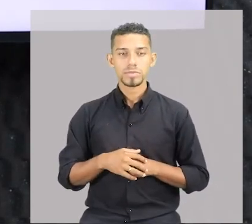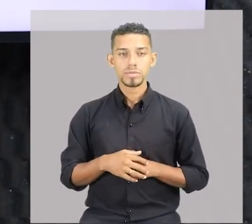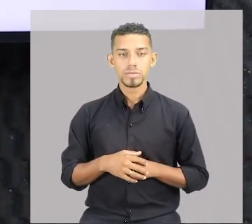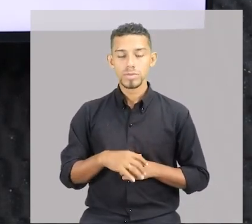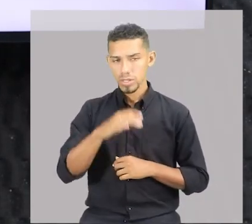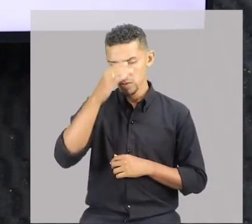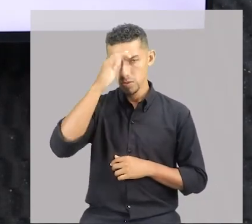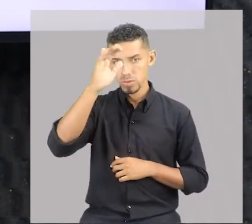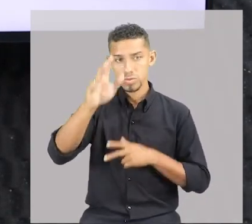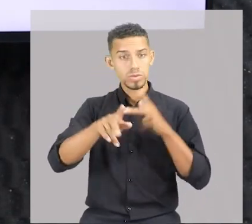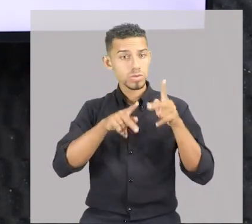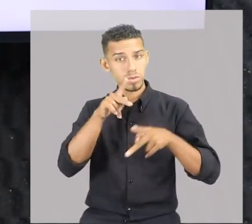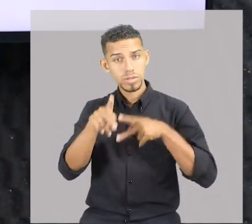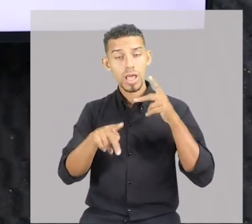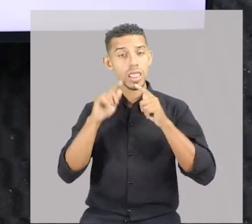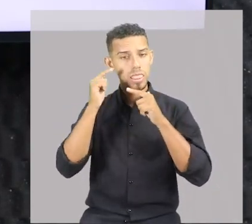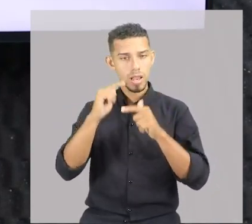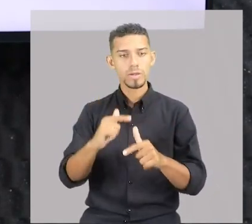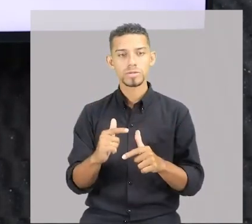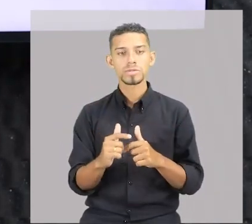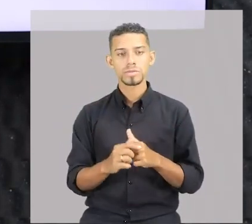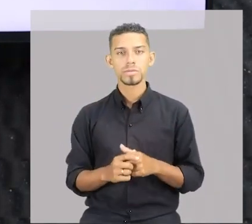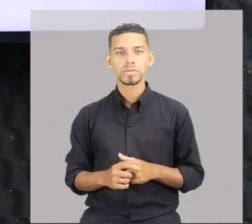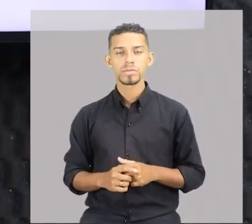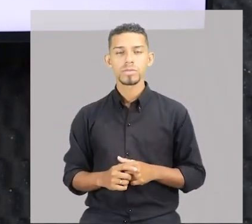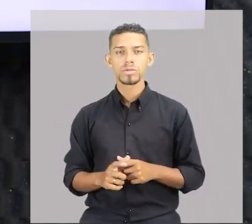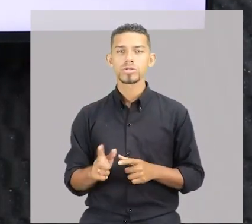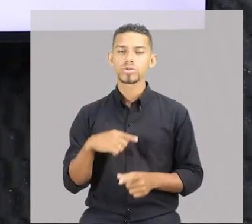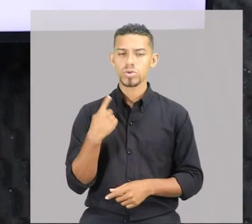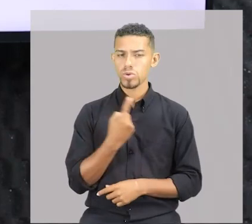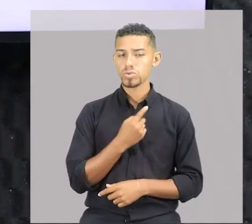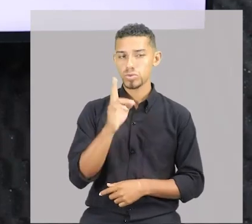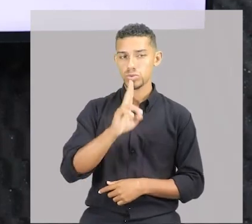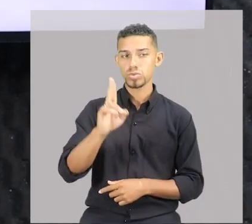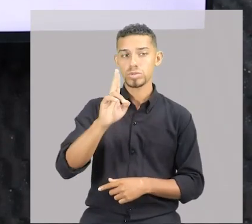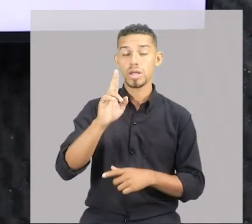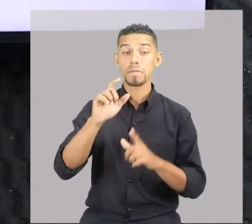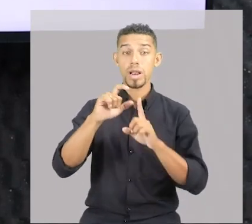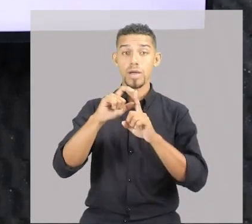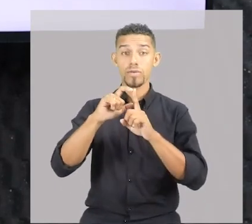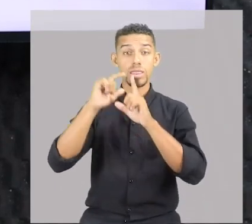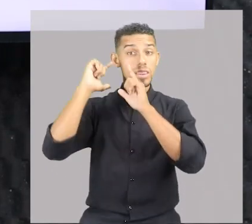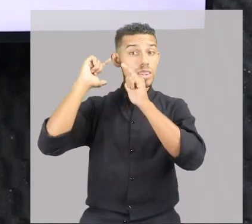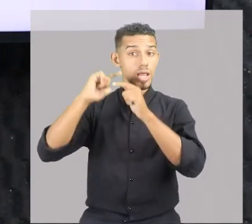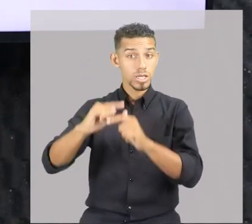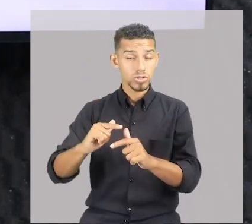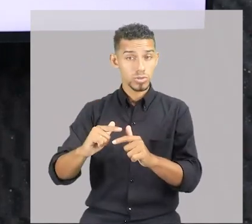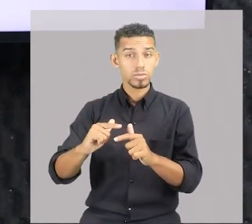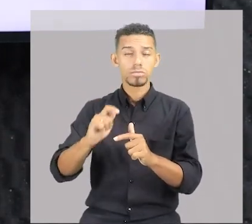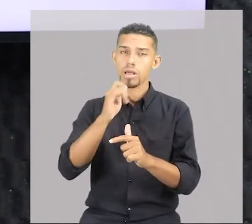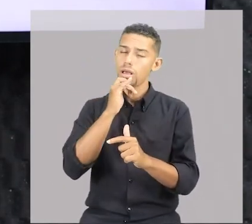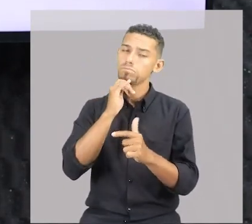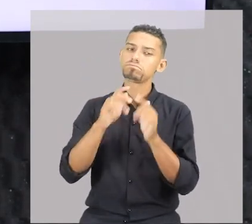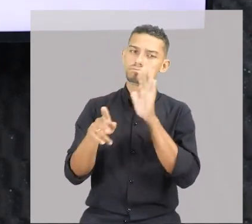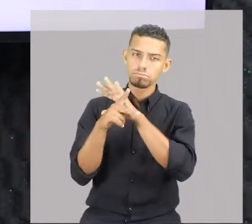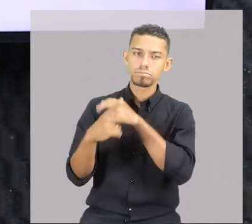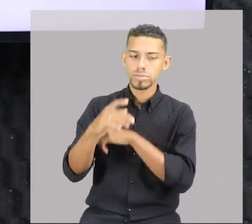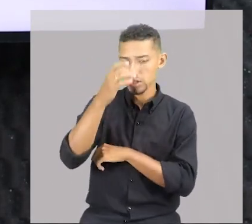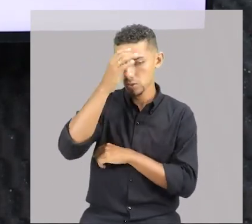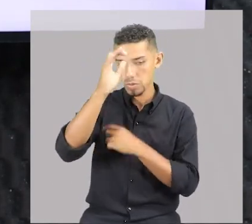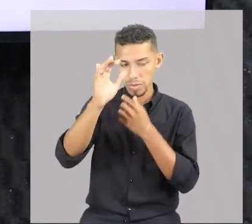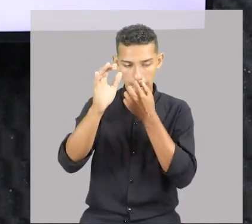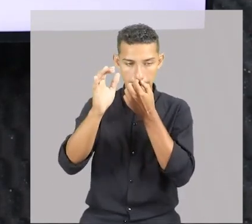cultura popular é a cultura tradicional. Então, quando a gente usa a palavra tradicional para determinar alguma coisa que faz parte da